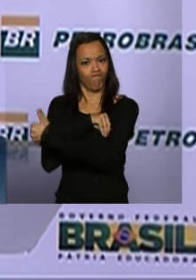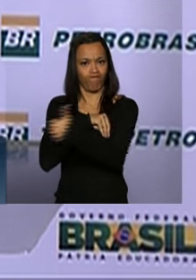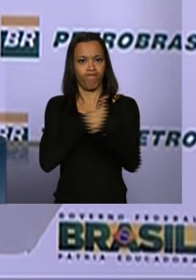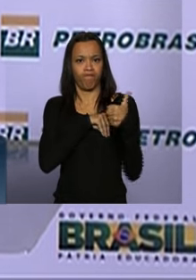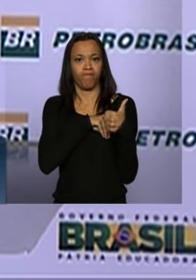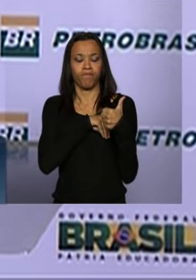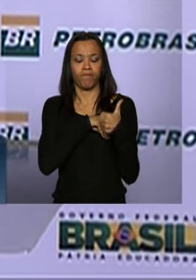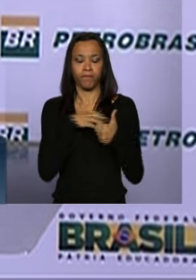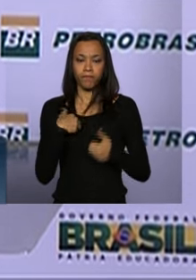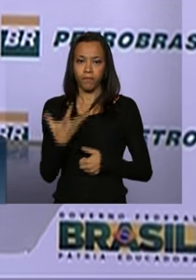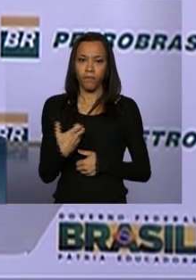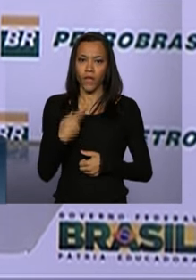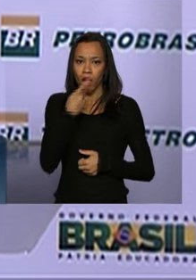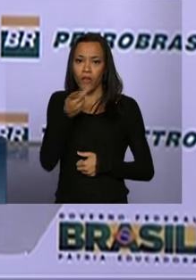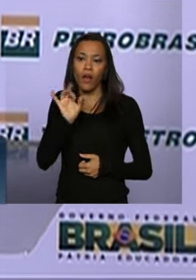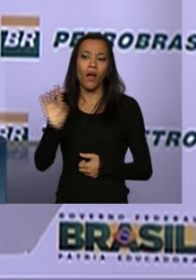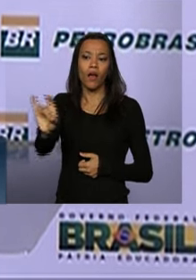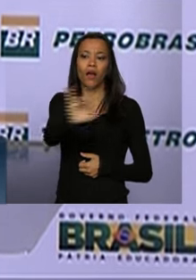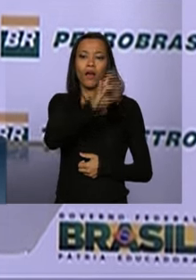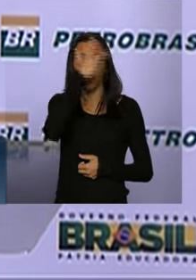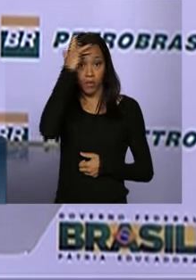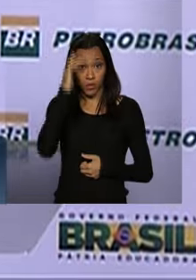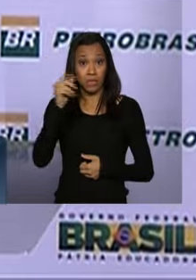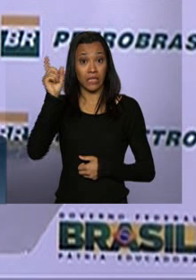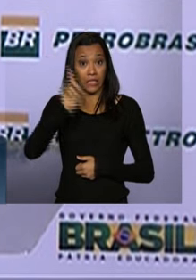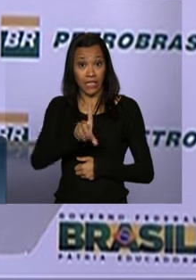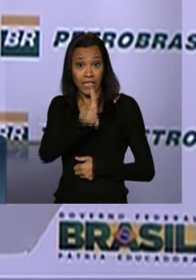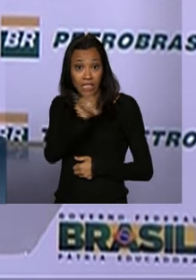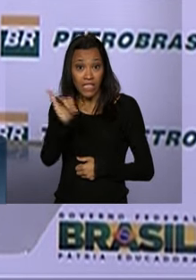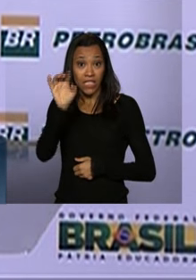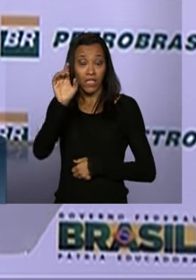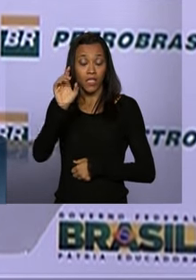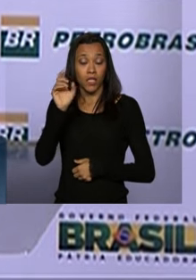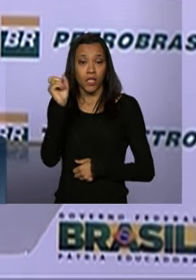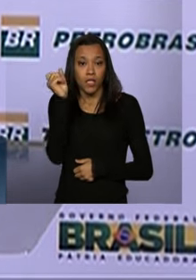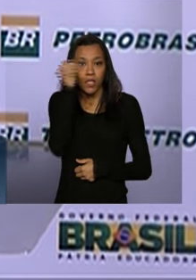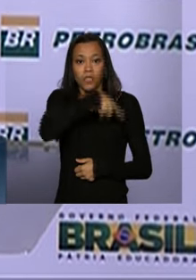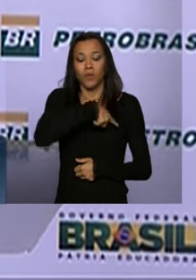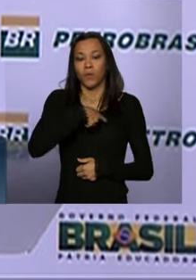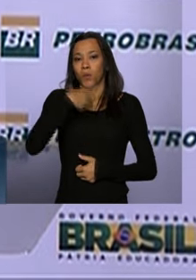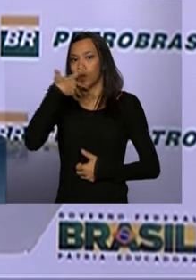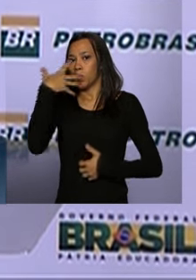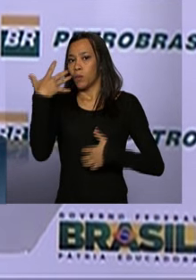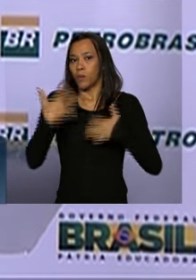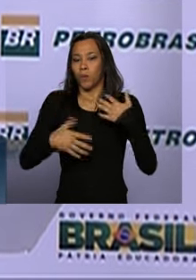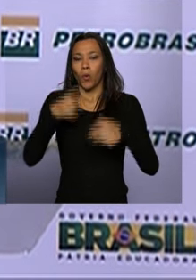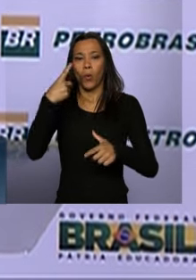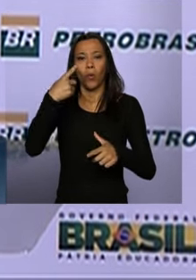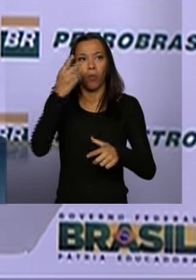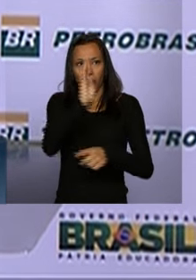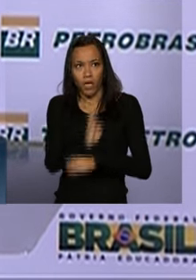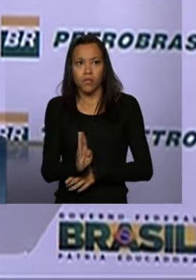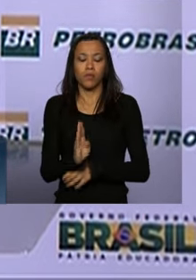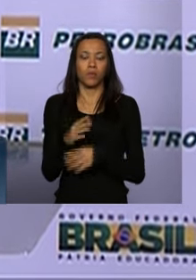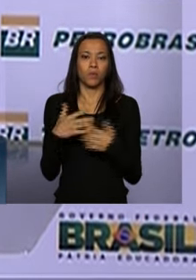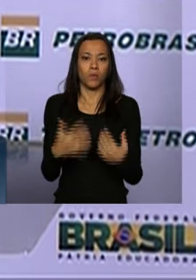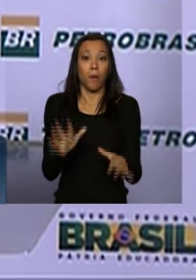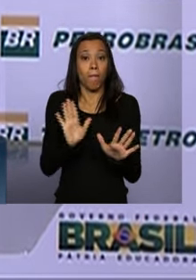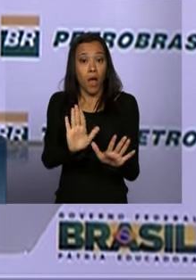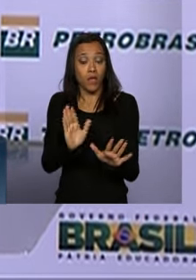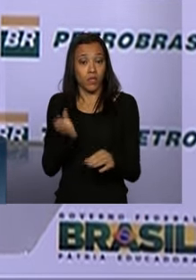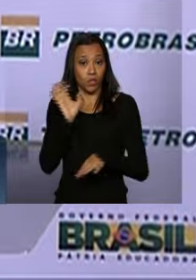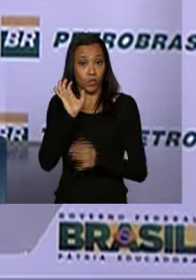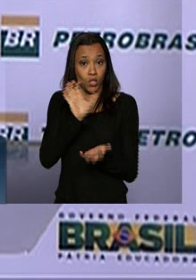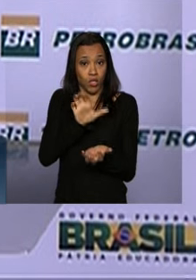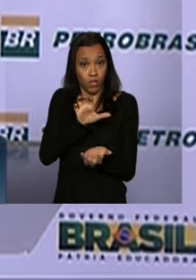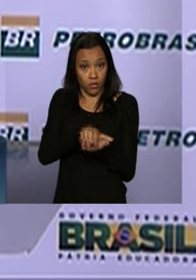vocês que, nesses momentos de desafios que o nosso país passa, Pernambuco é parceiro, parceiro para